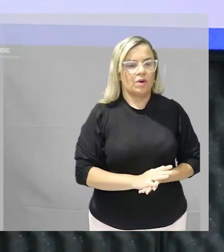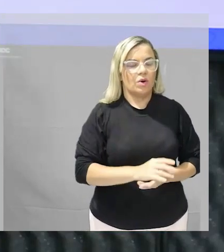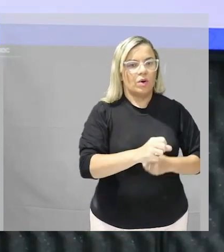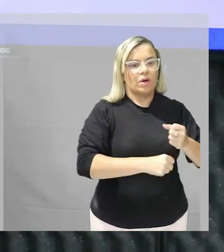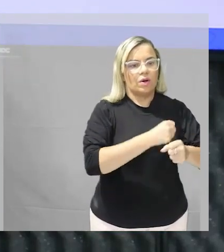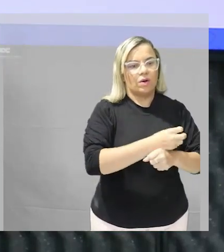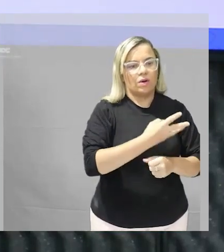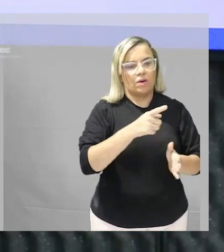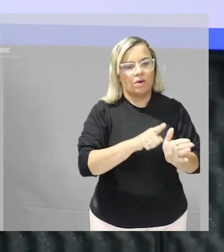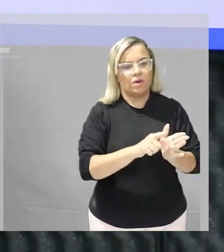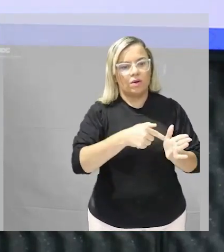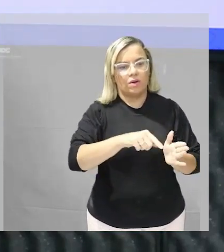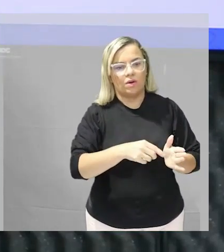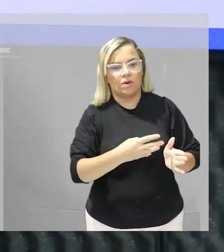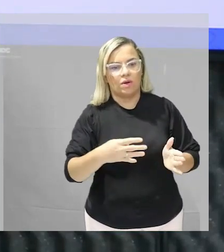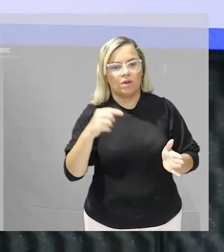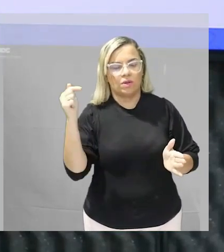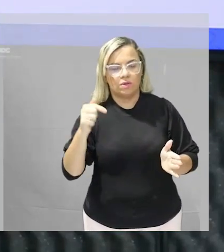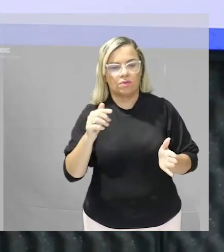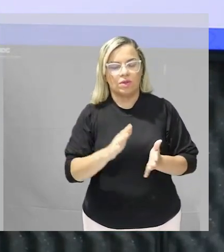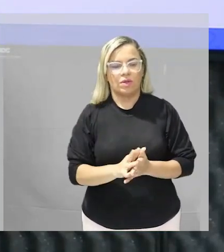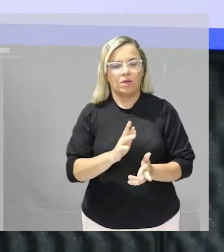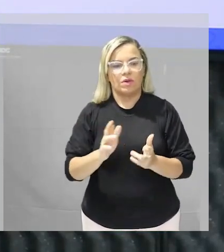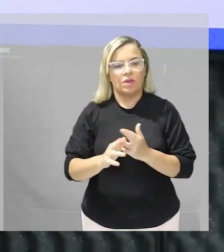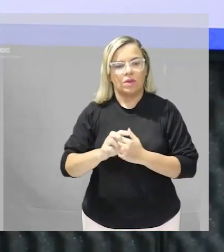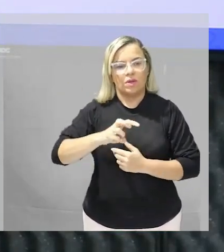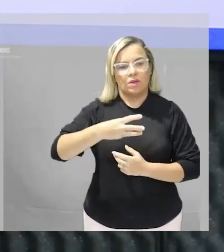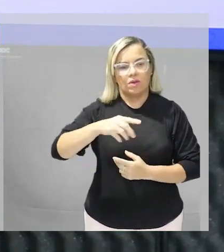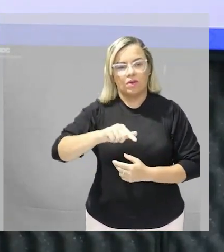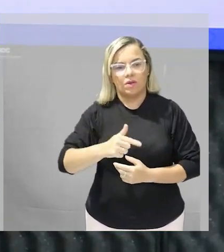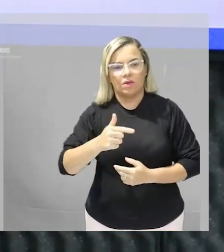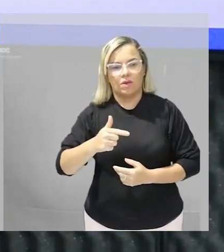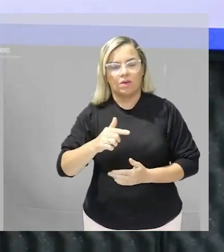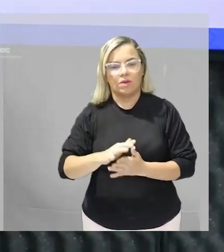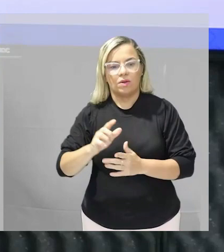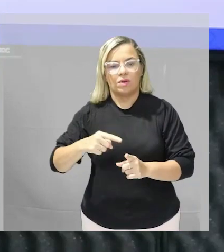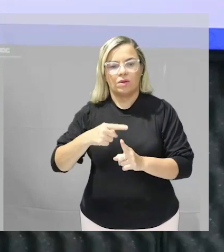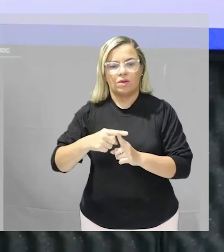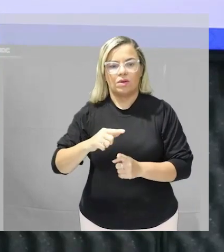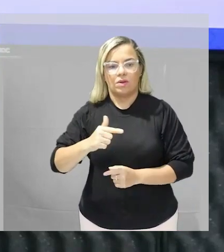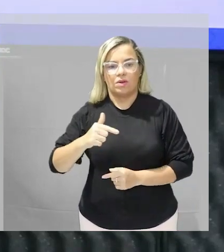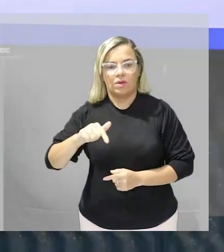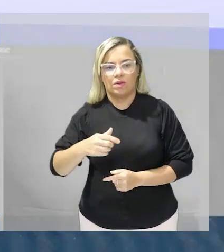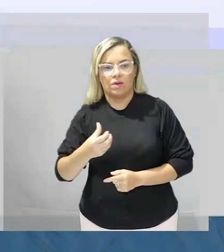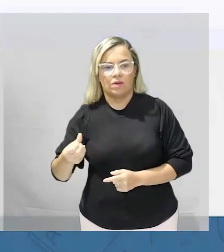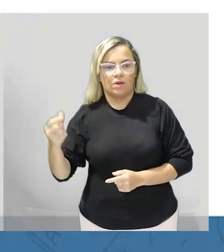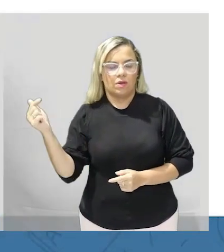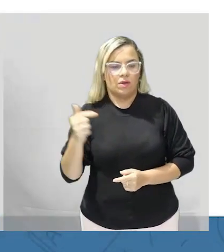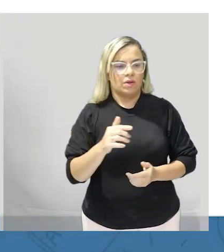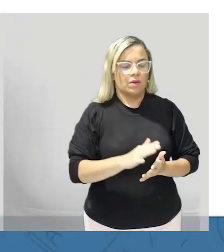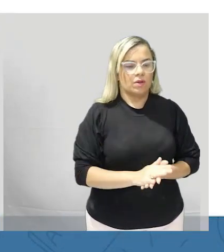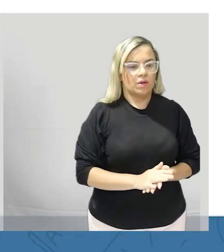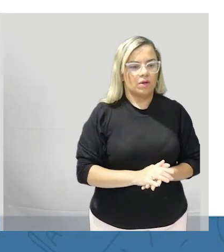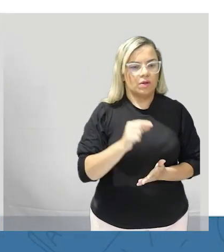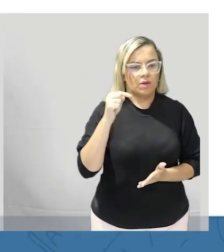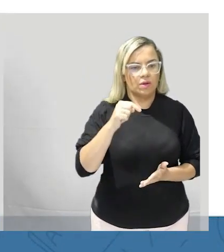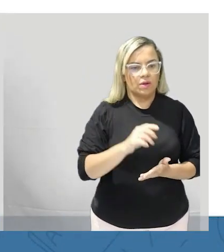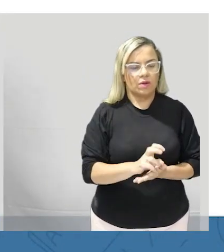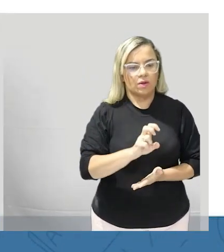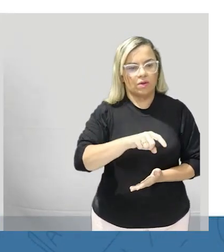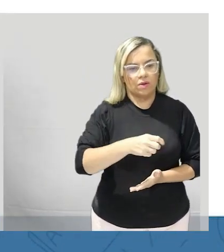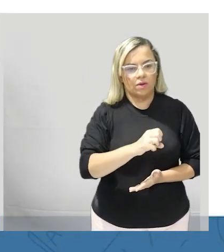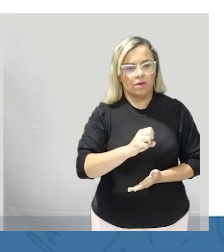é 3,2 + 2,6 então nós temos 5,80 né mais